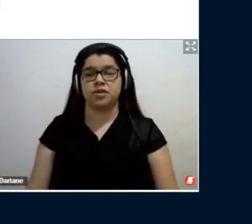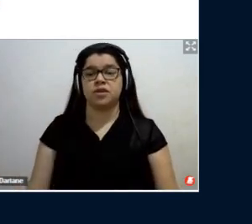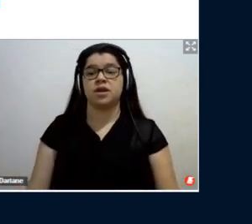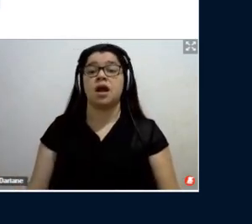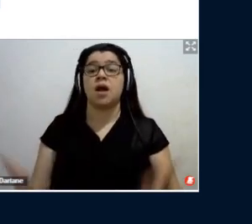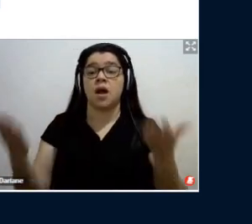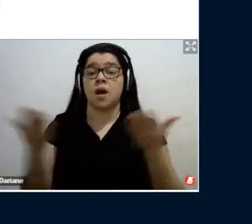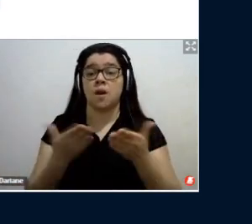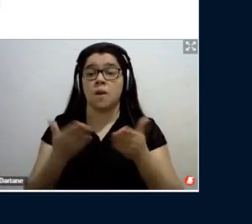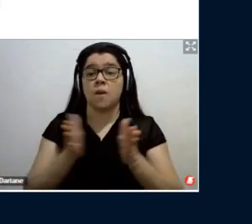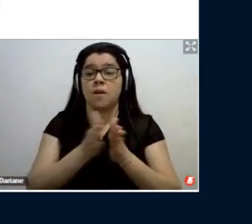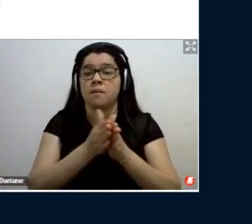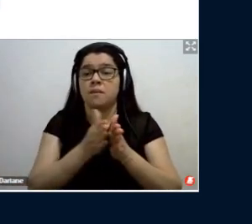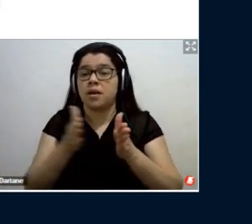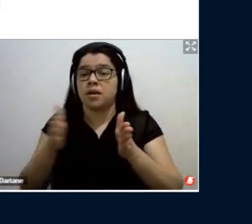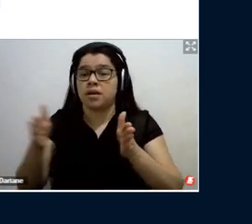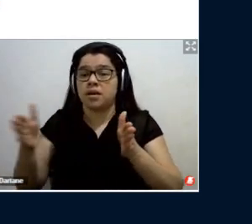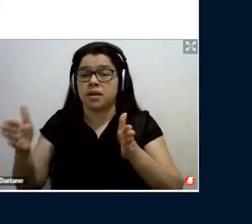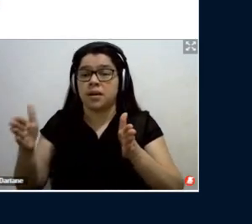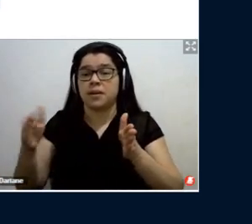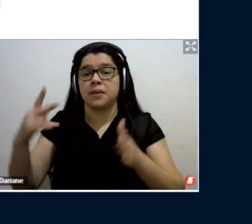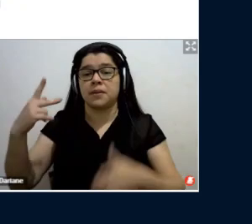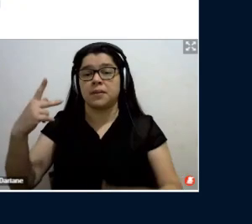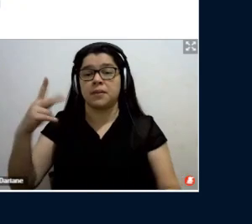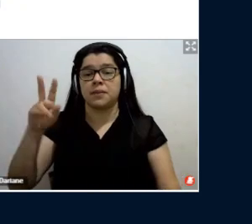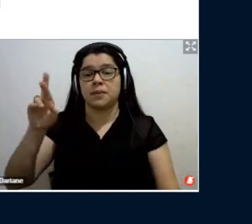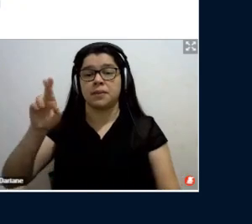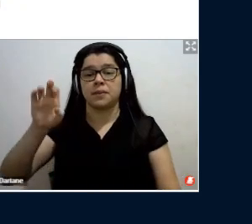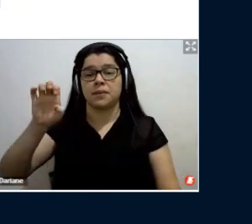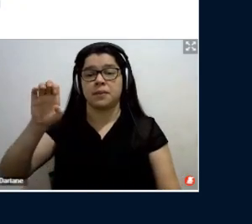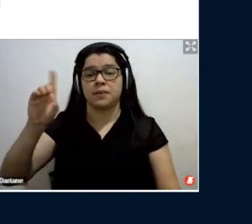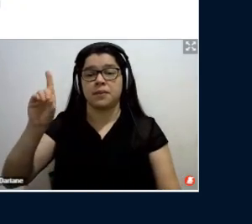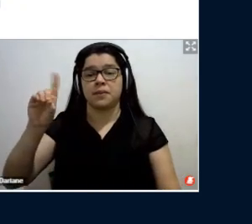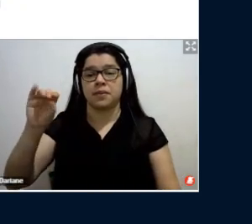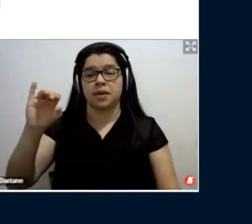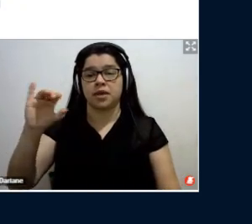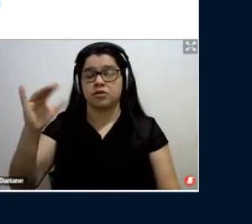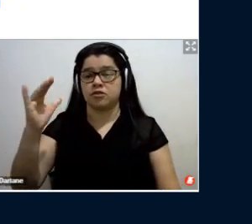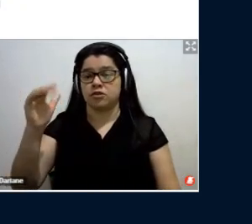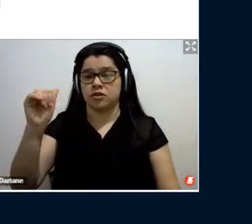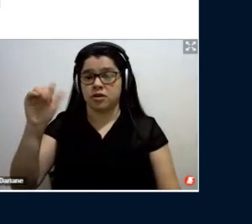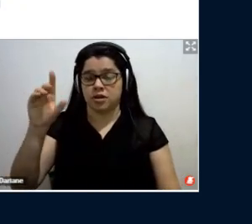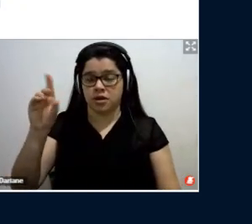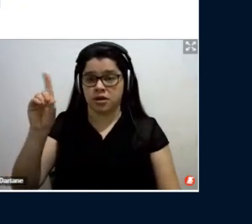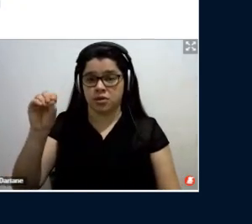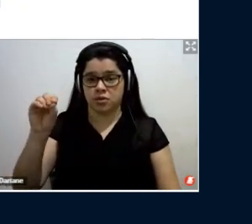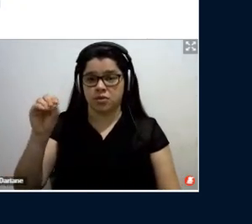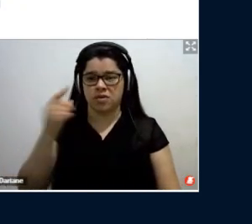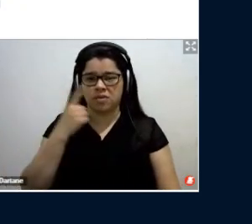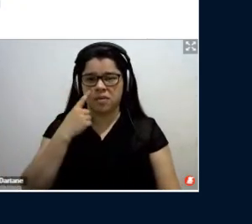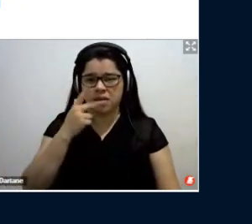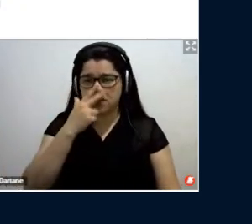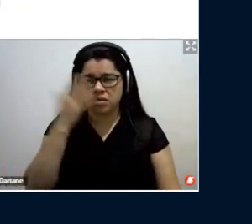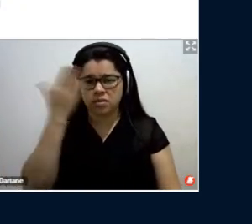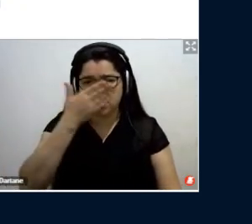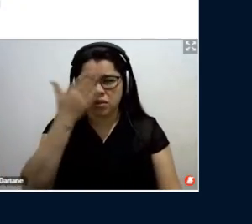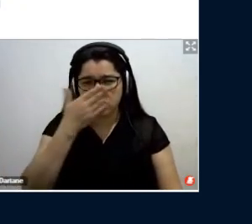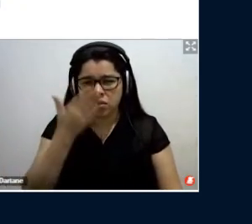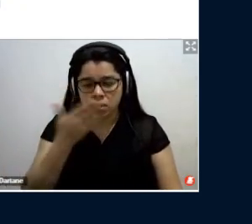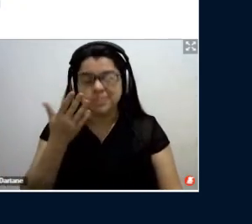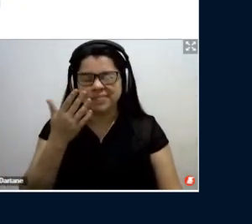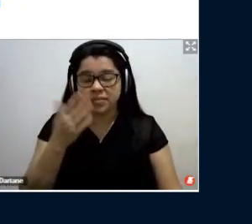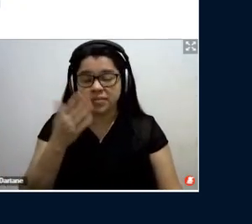Predicado. Vamos ver. Tá. Sujeito bom rapaz. Ele está até meio apagadinho aqui no slide. Tá?